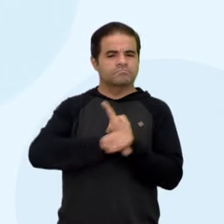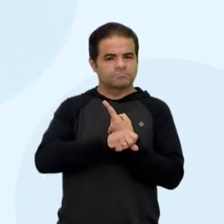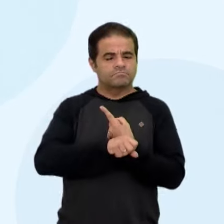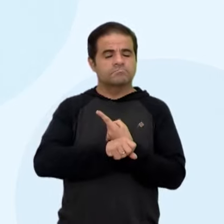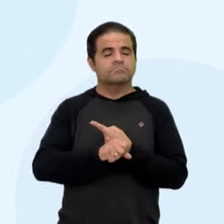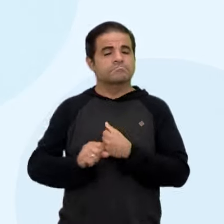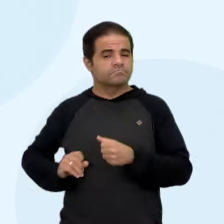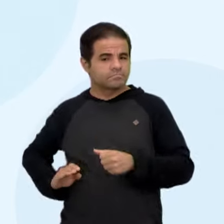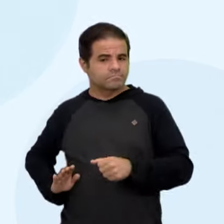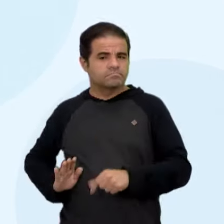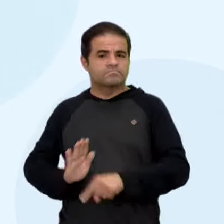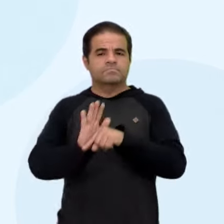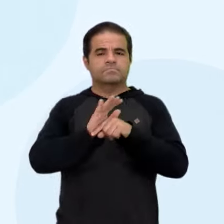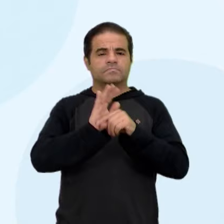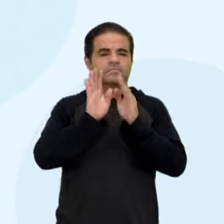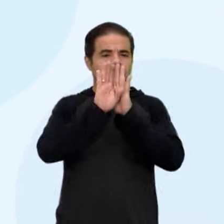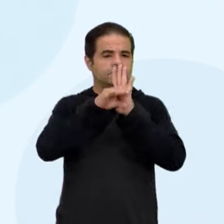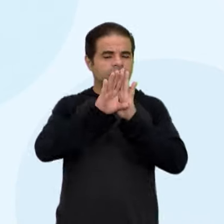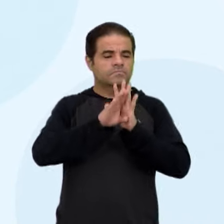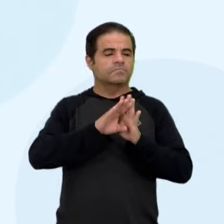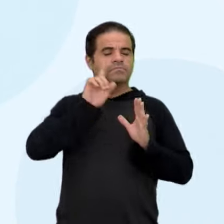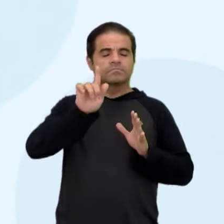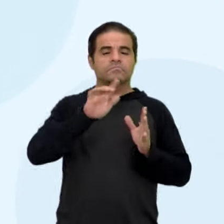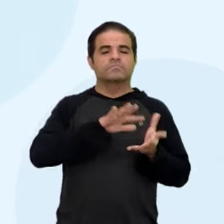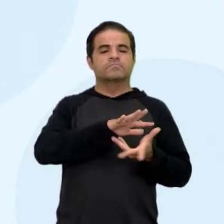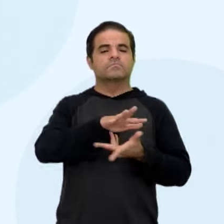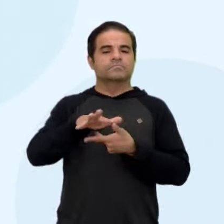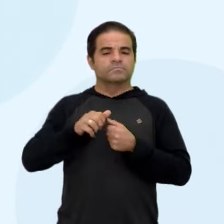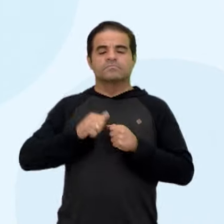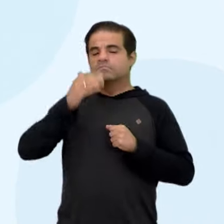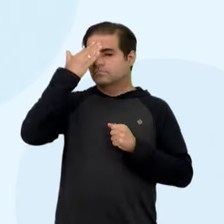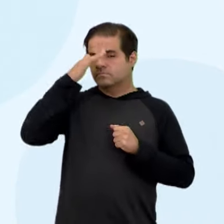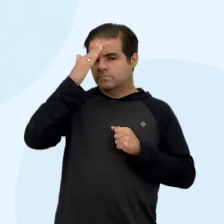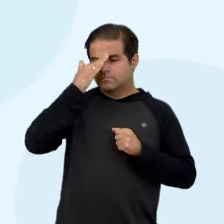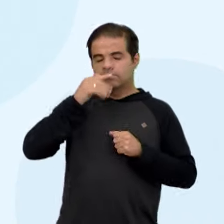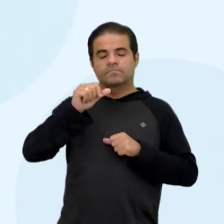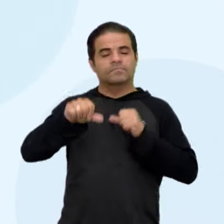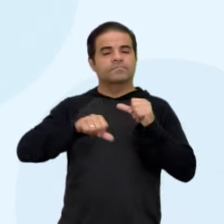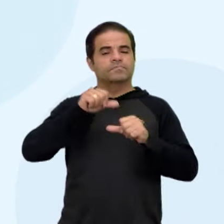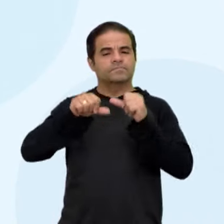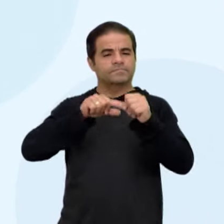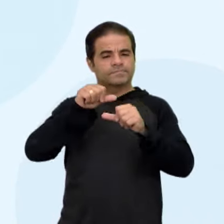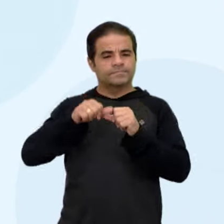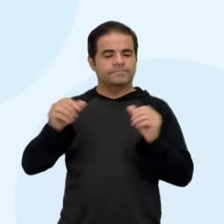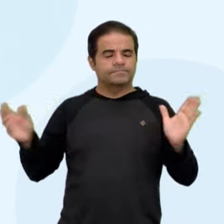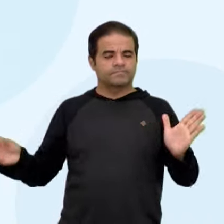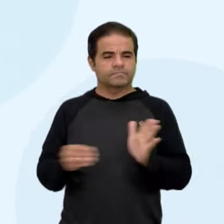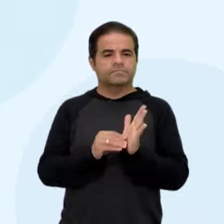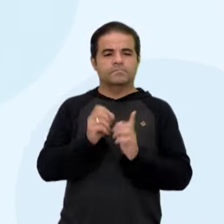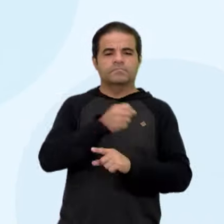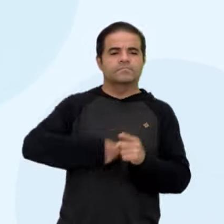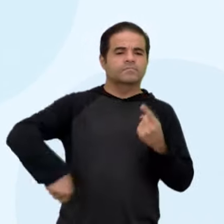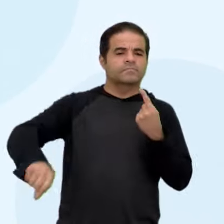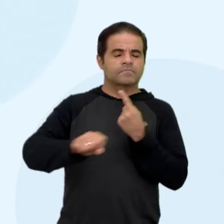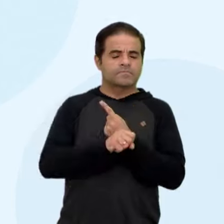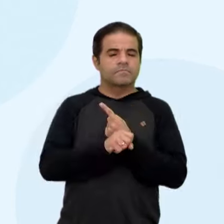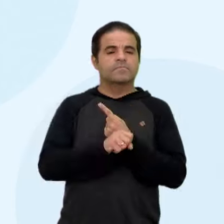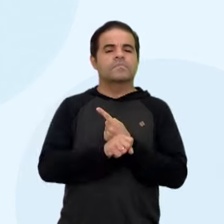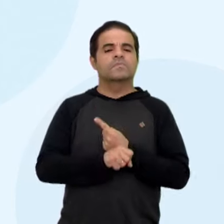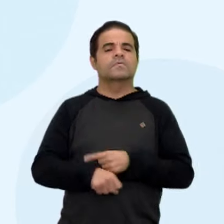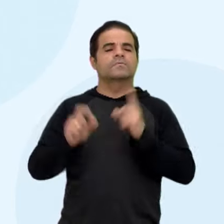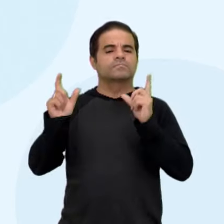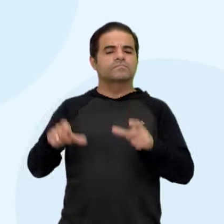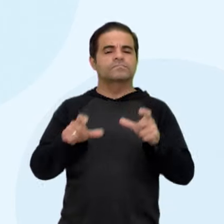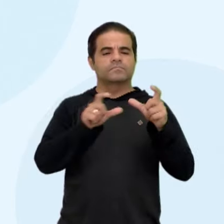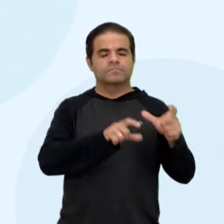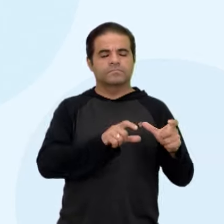as contribuições dos conceitos geográficos para a compreensão das transformações na sociedade, território